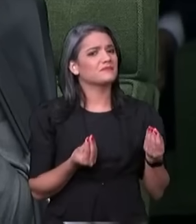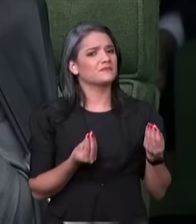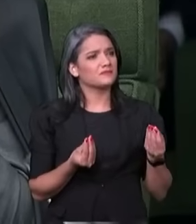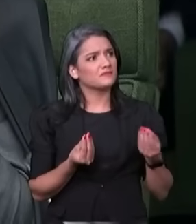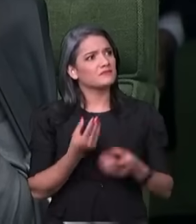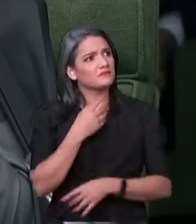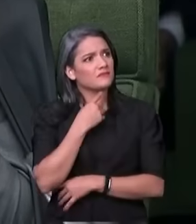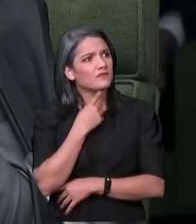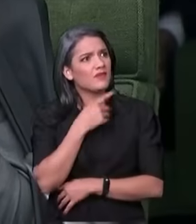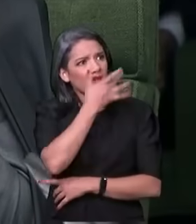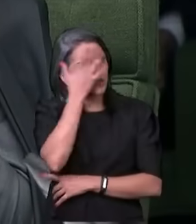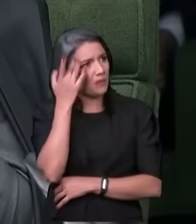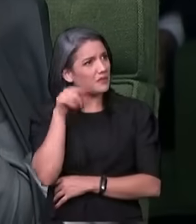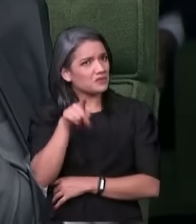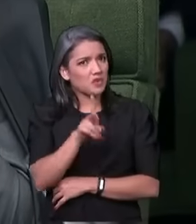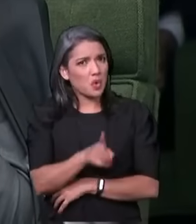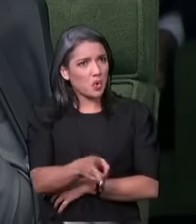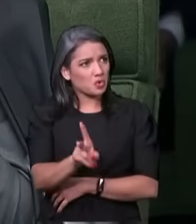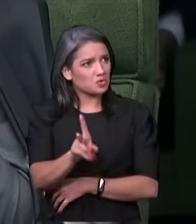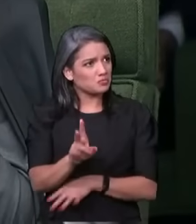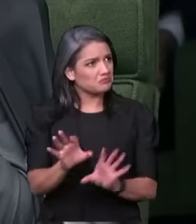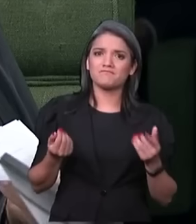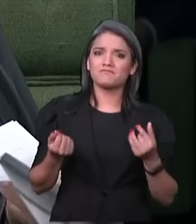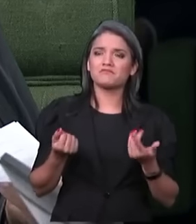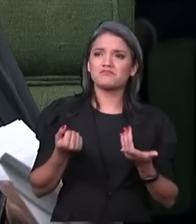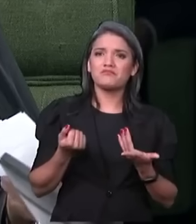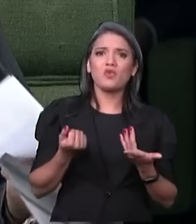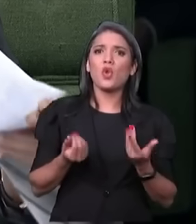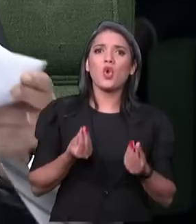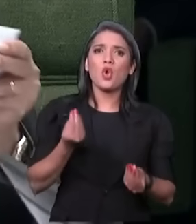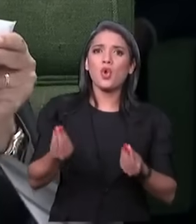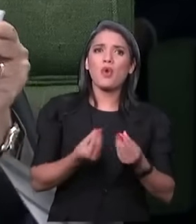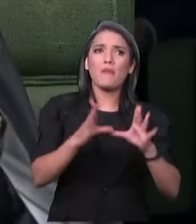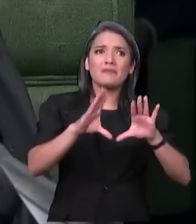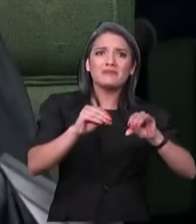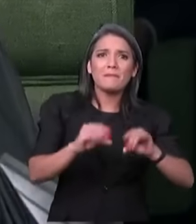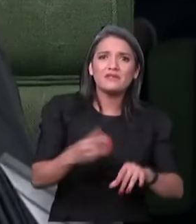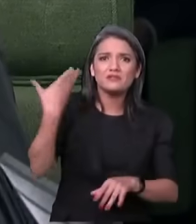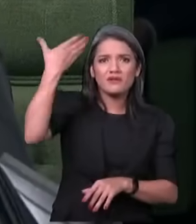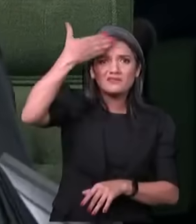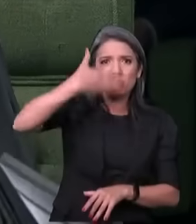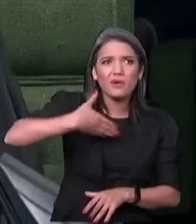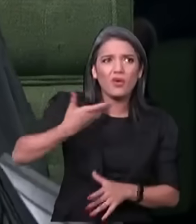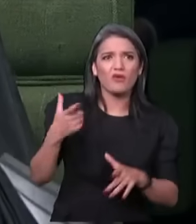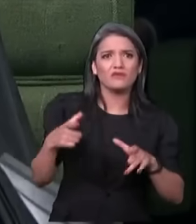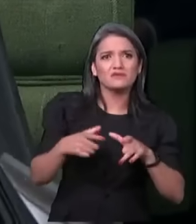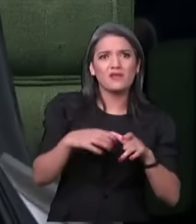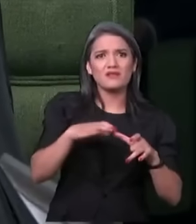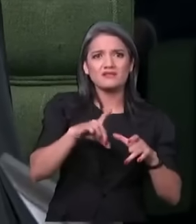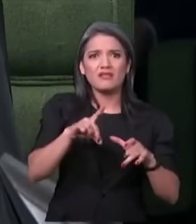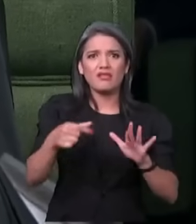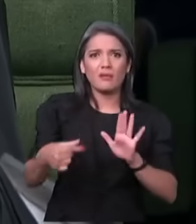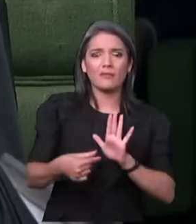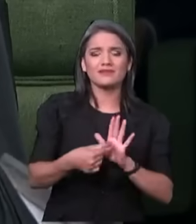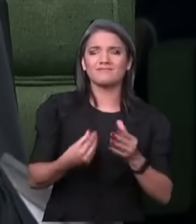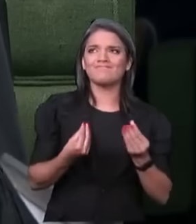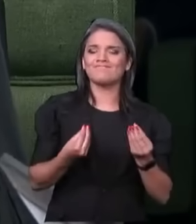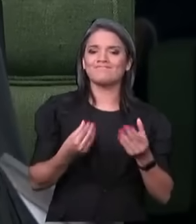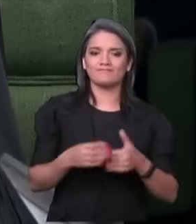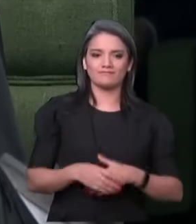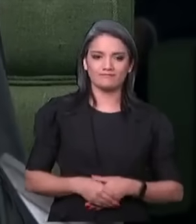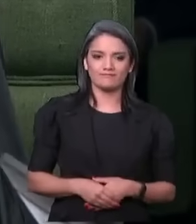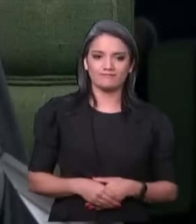essa gente continua solta e não tá respondendo a processo então Presidente eu gostaria de dizer